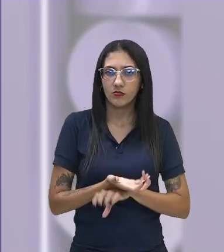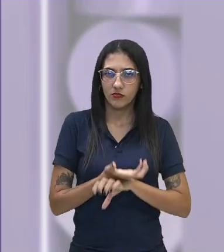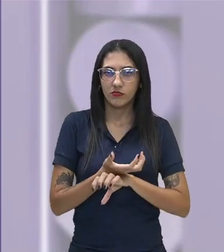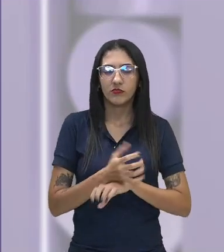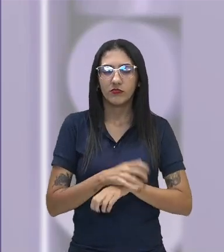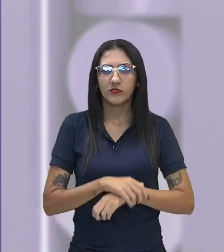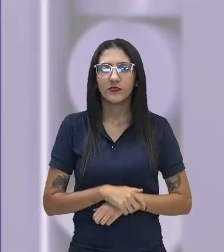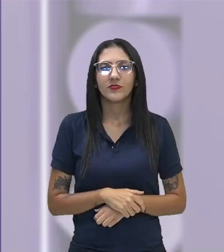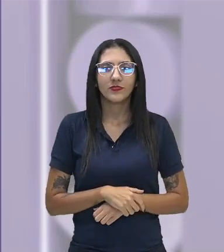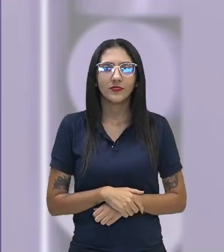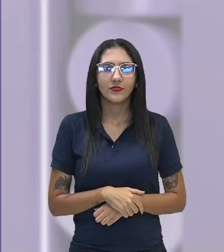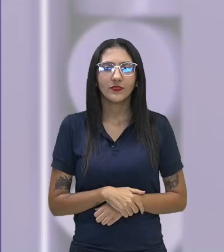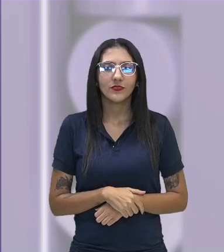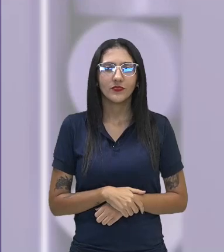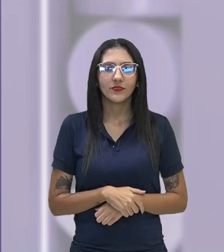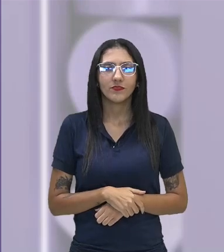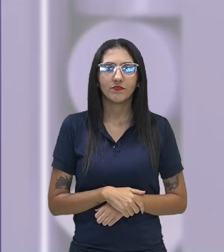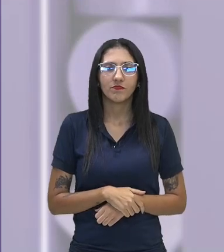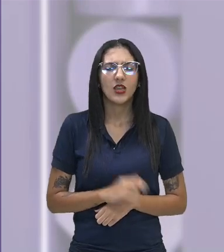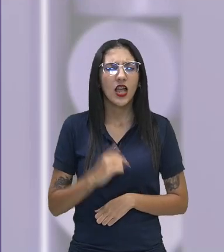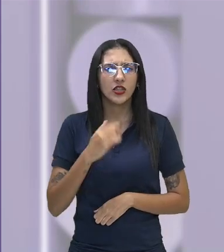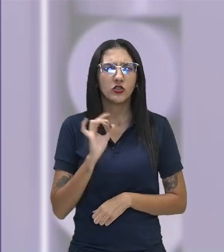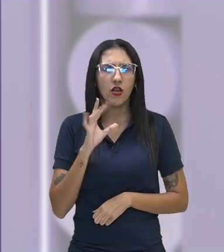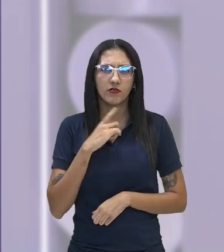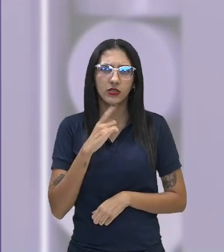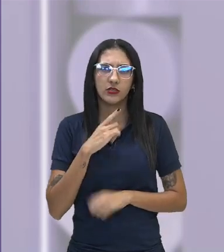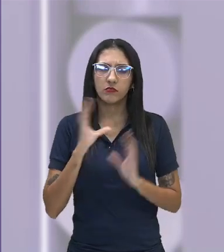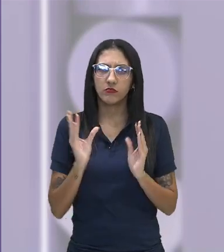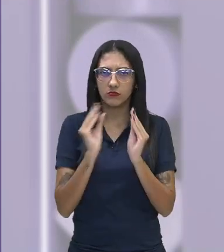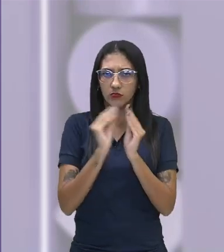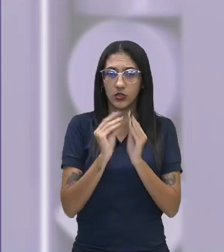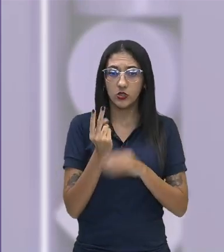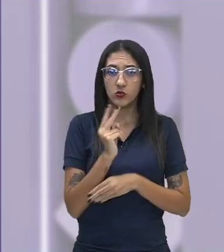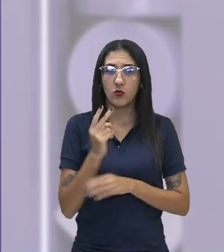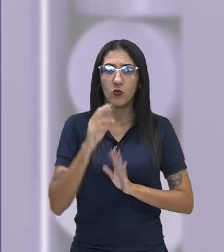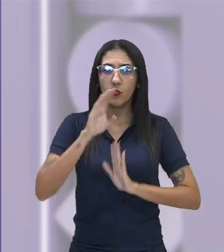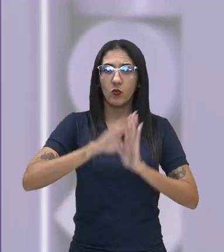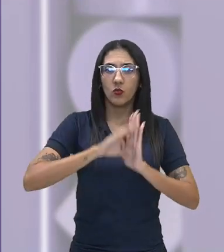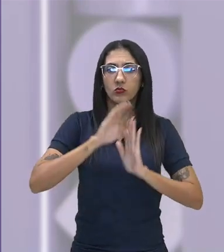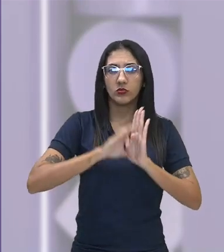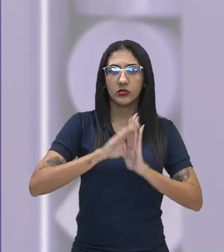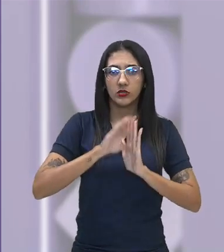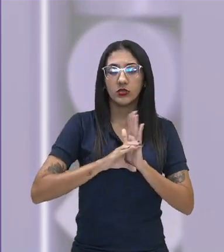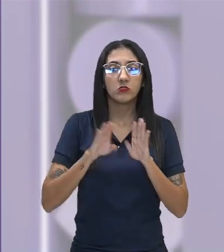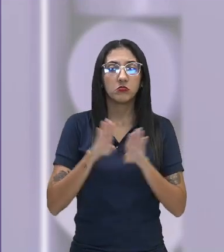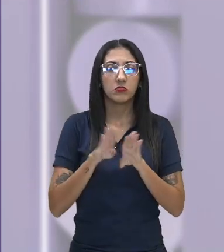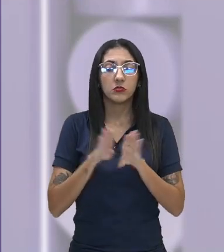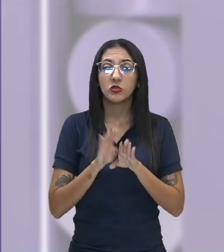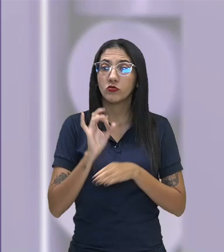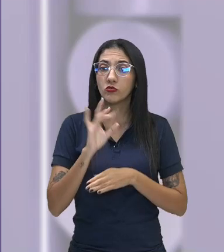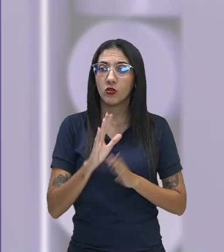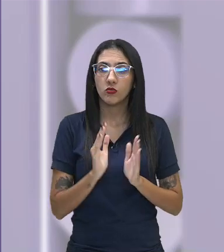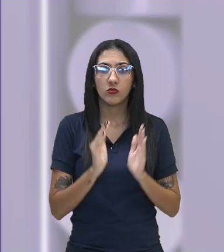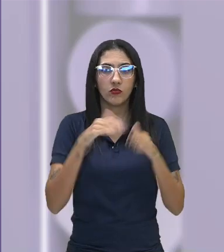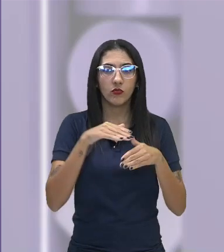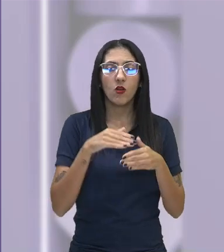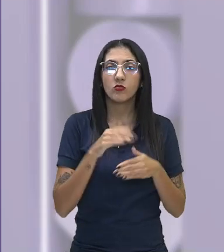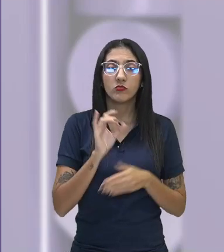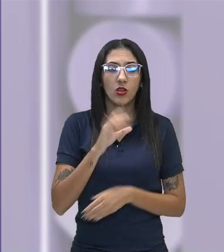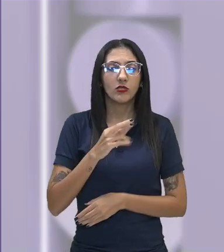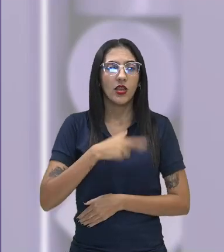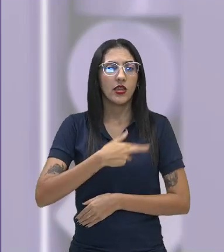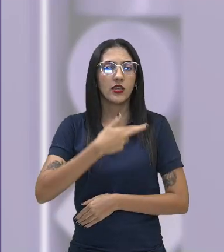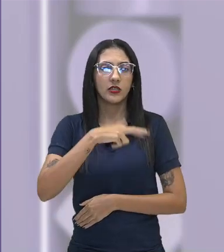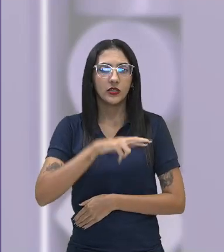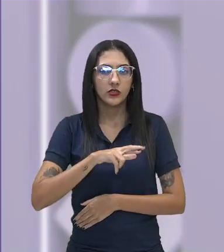curricular. Tá bom? Nós vamos ver brevemente esses dois conceitos, vamos nos deter mais no conceito religioso de